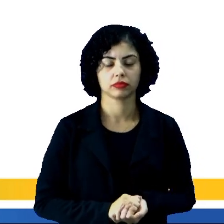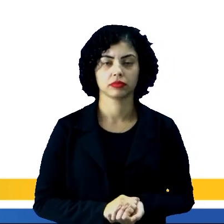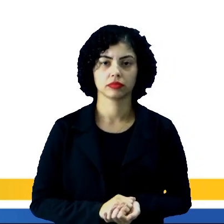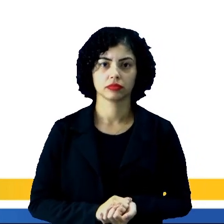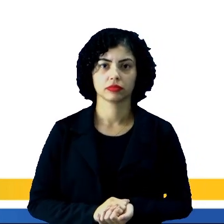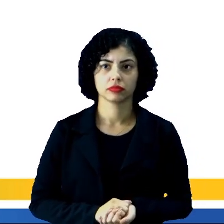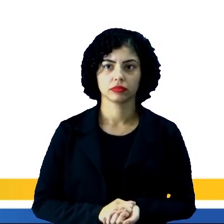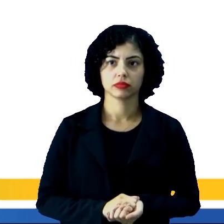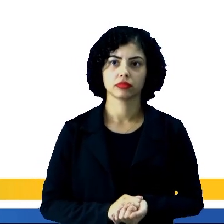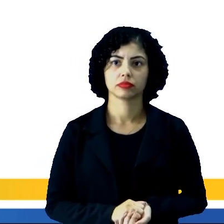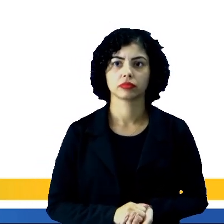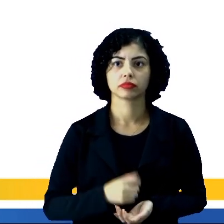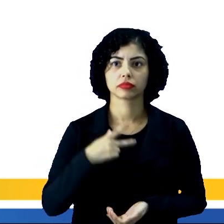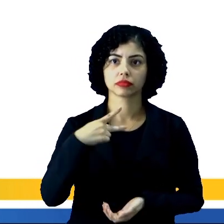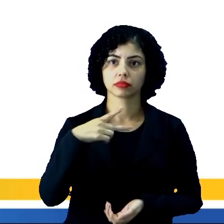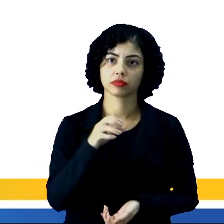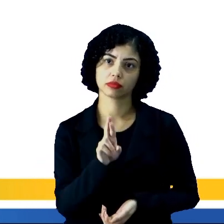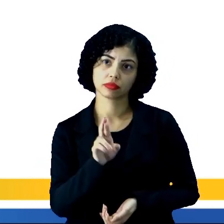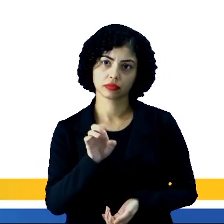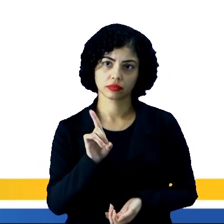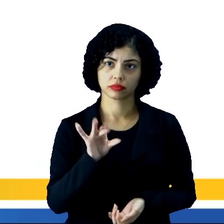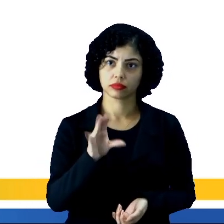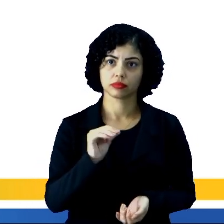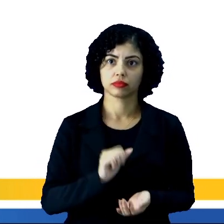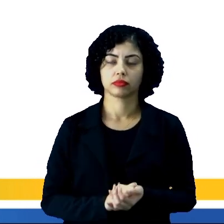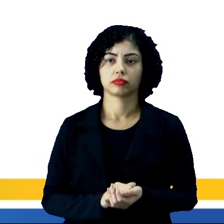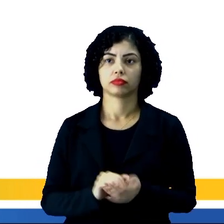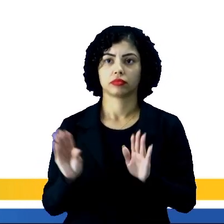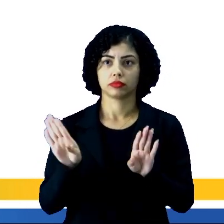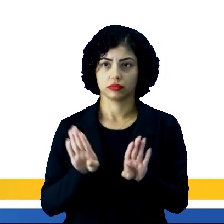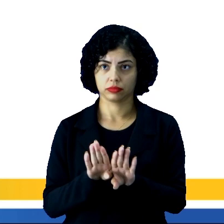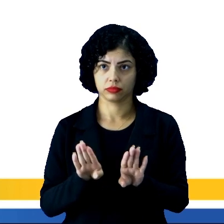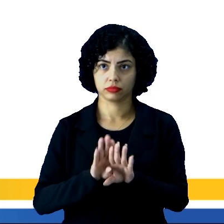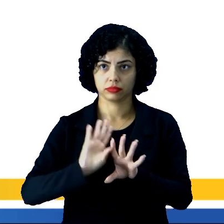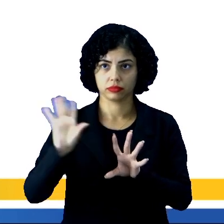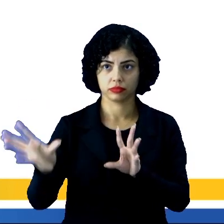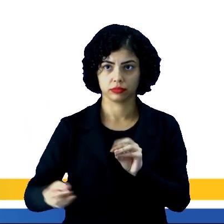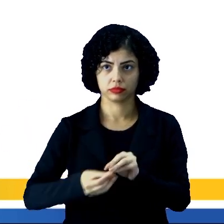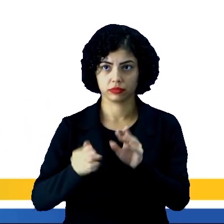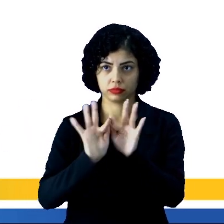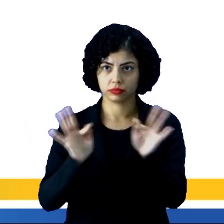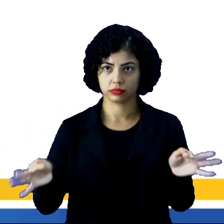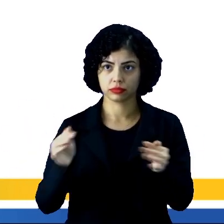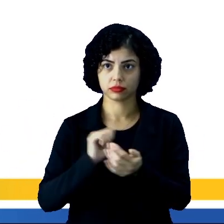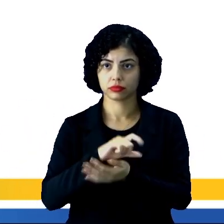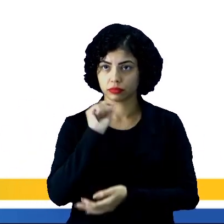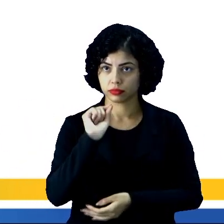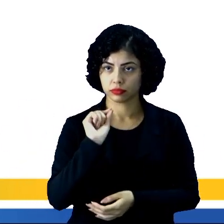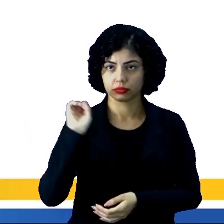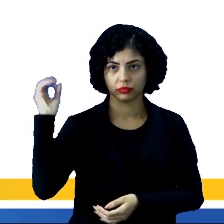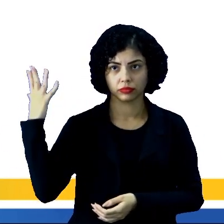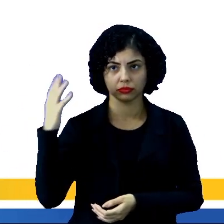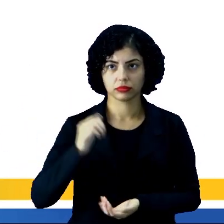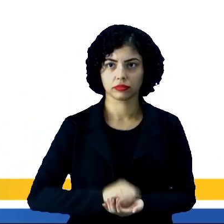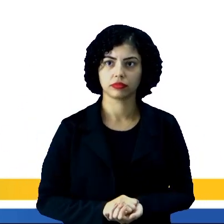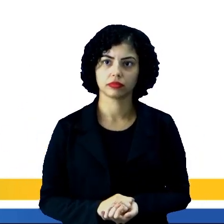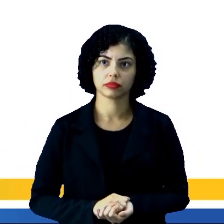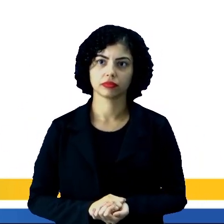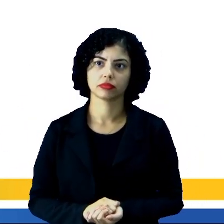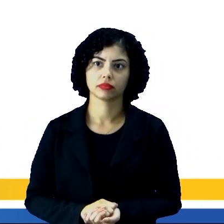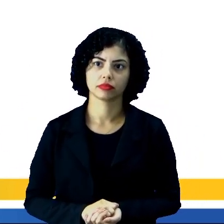então o predicado é a parte da oração que faz referência o que aconteceu com o sujeito Então olha só